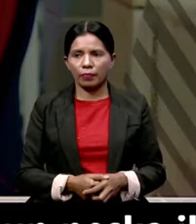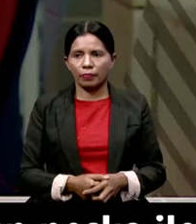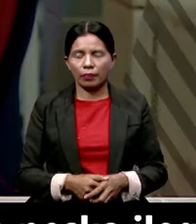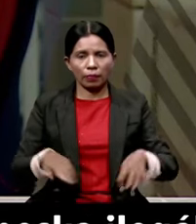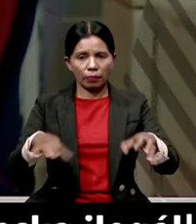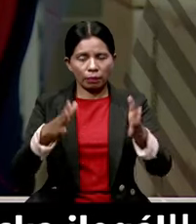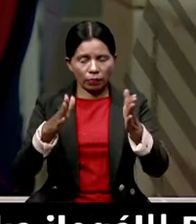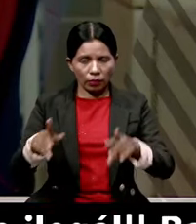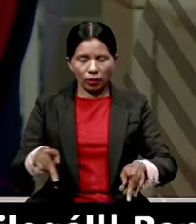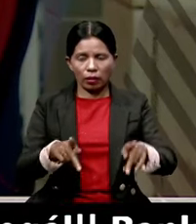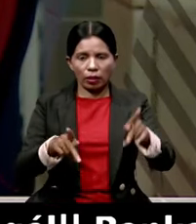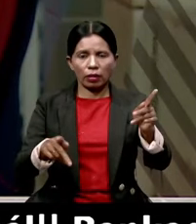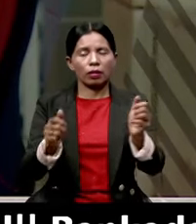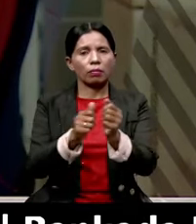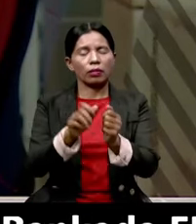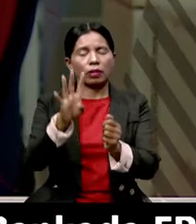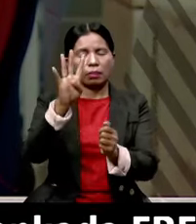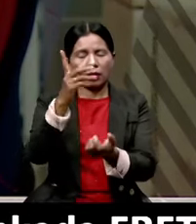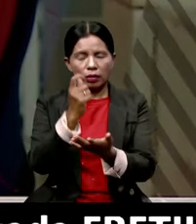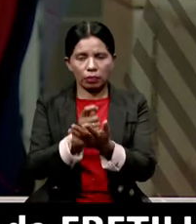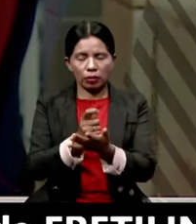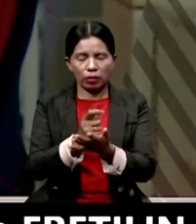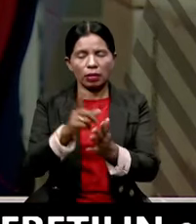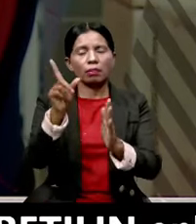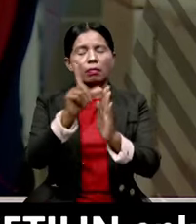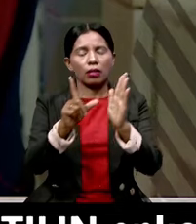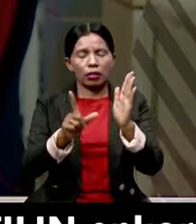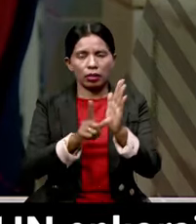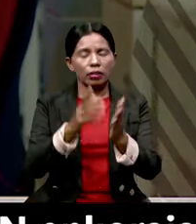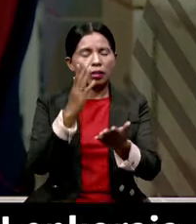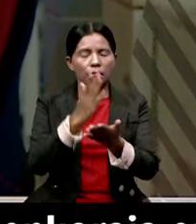Funcionário público quase reunata uma lista de reforma obrigatória.